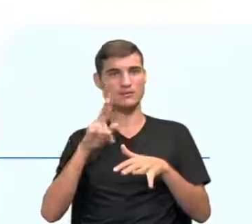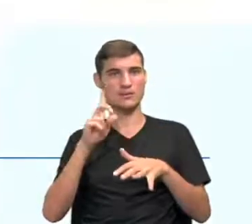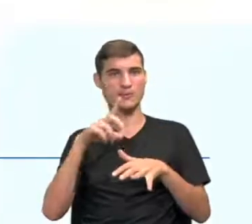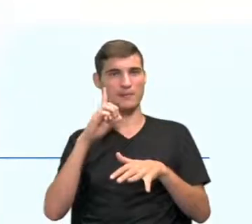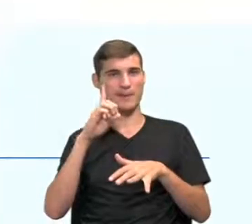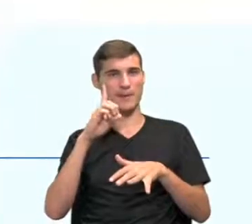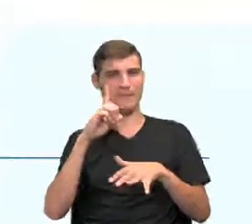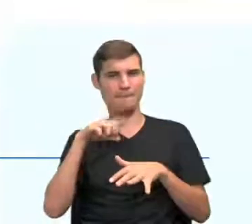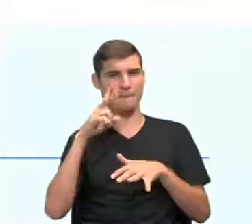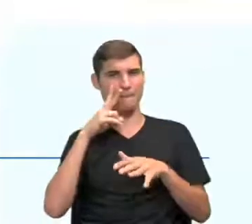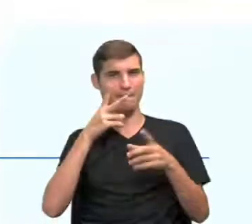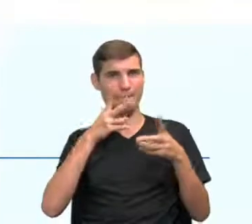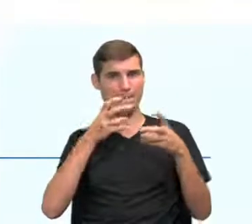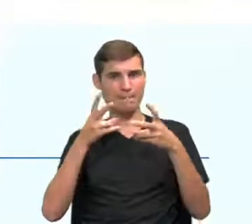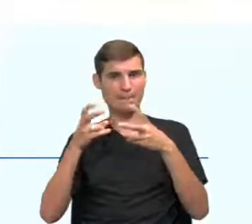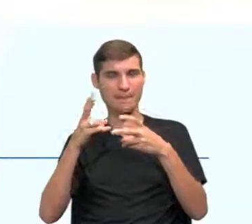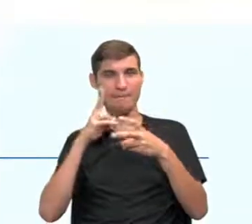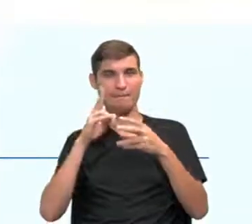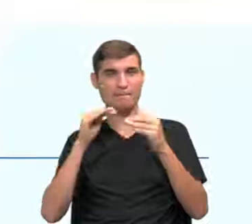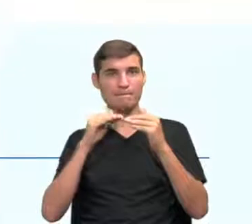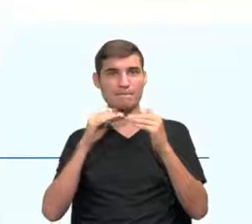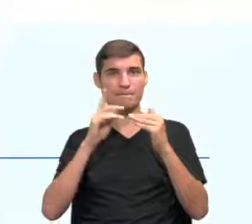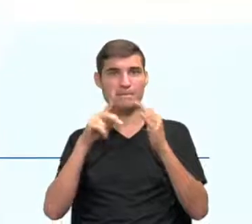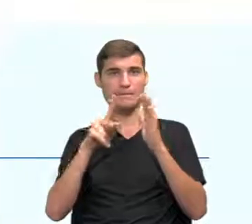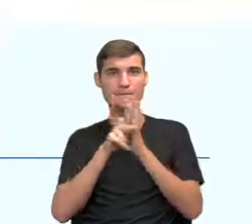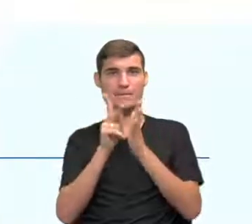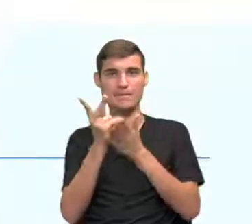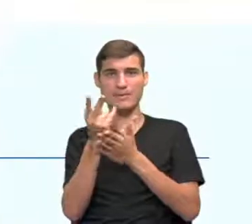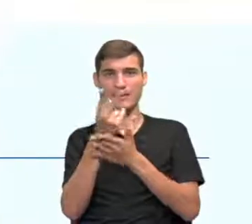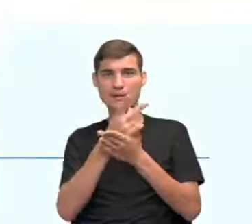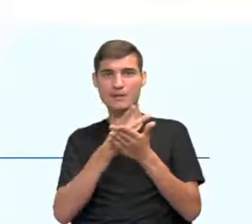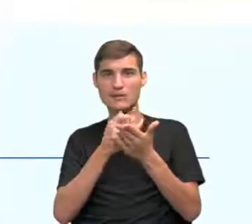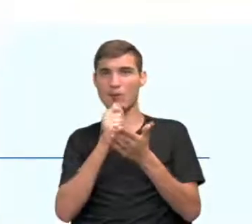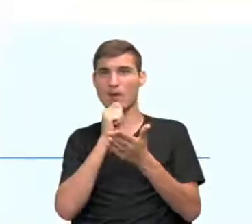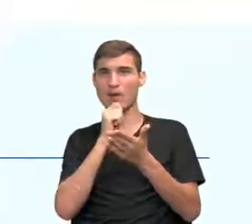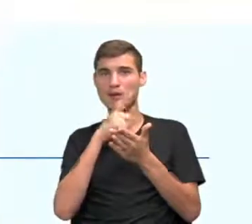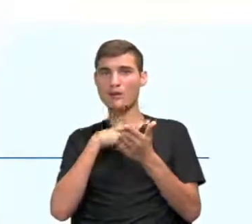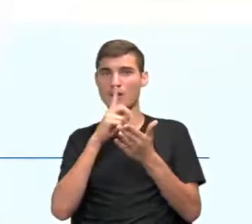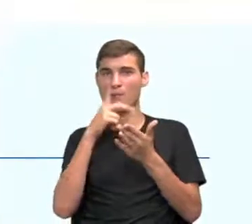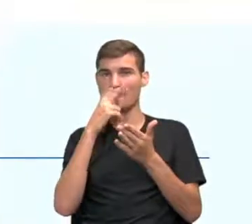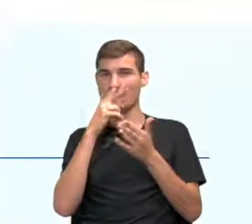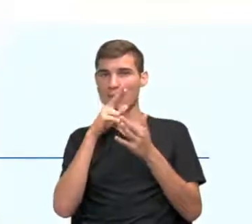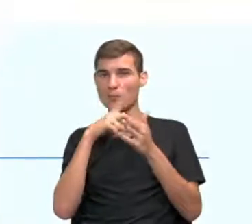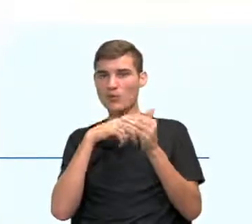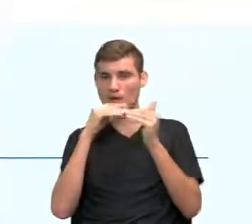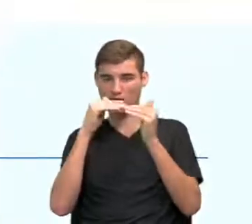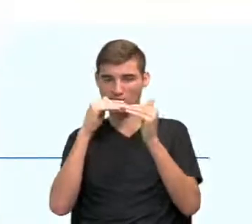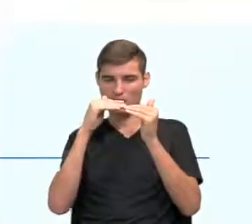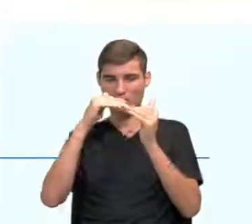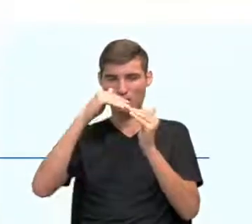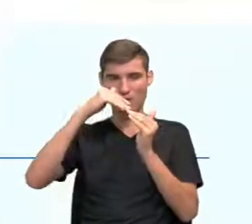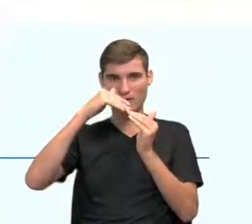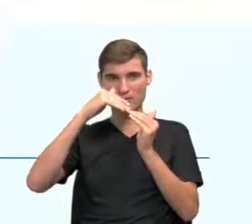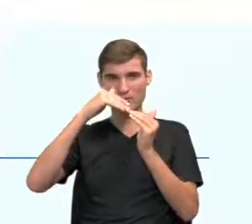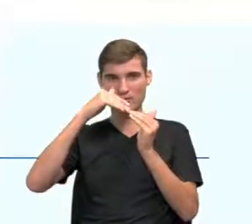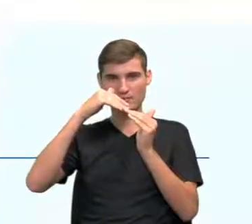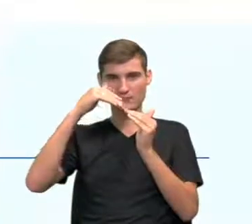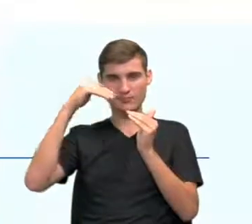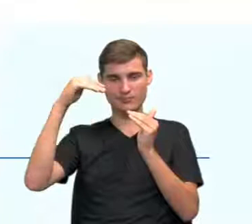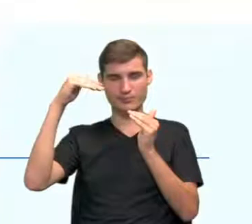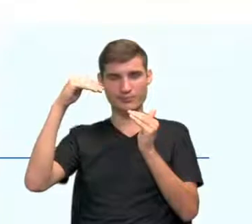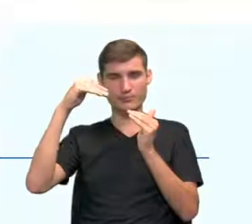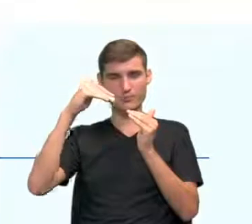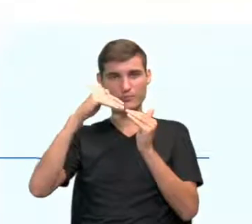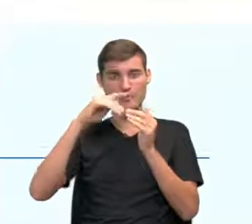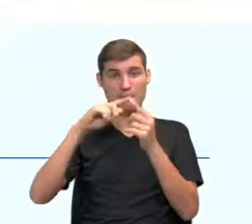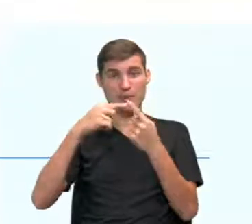você consegue observar que ela ainda tem como se fosse uma inclinação. Mas